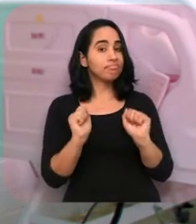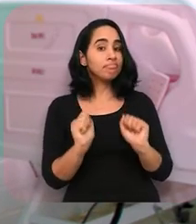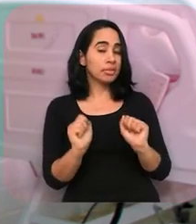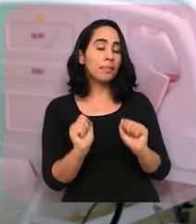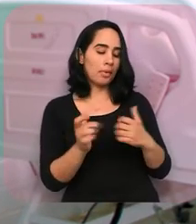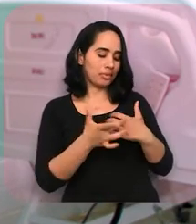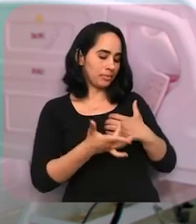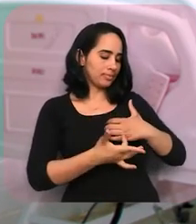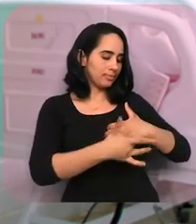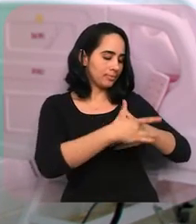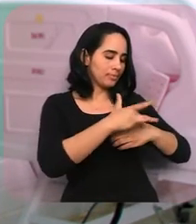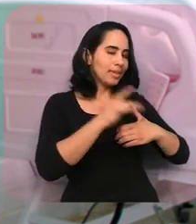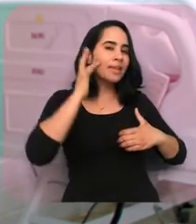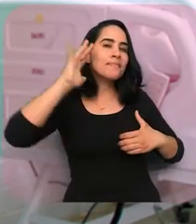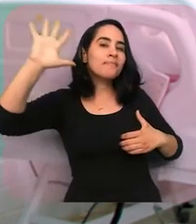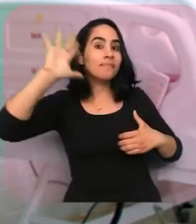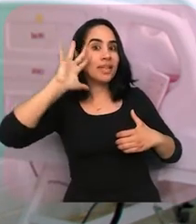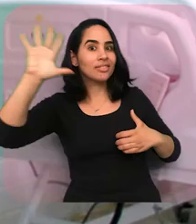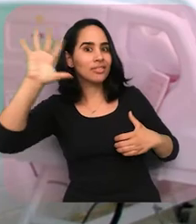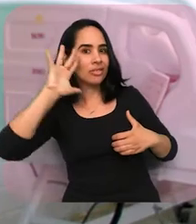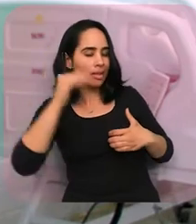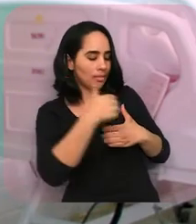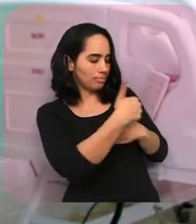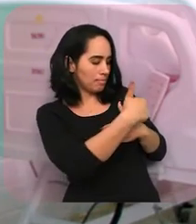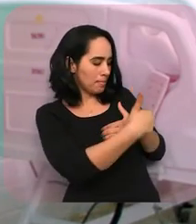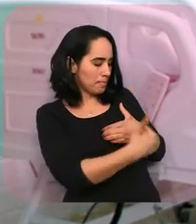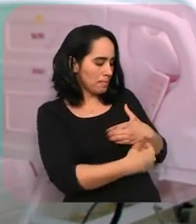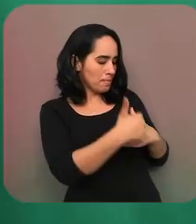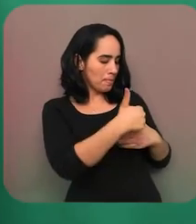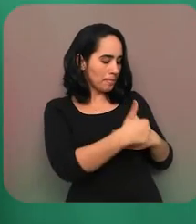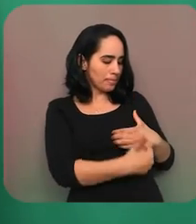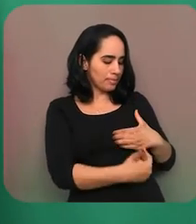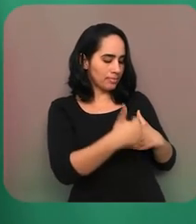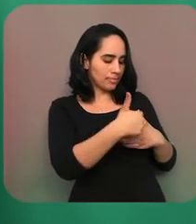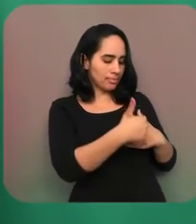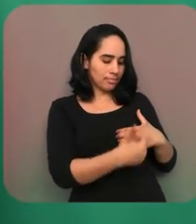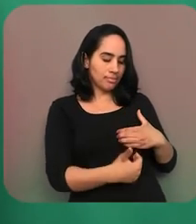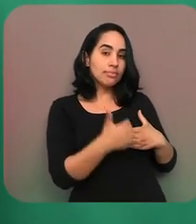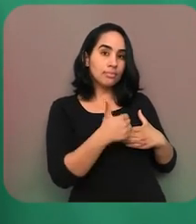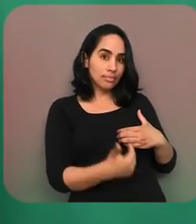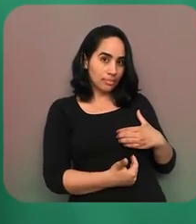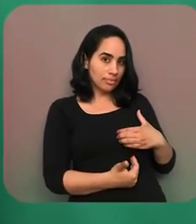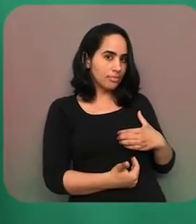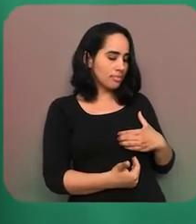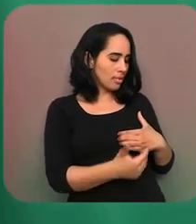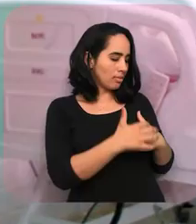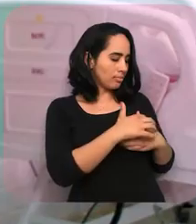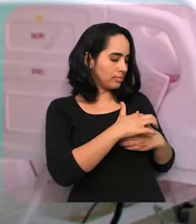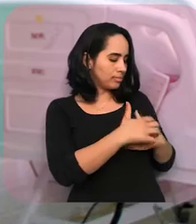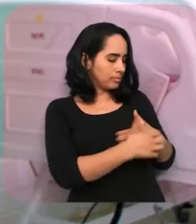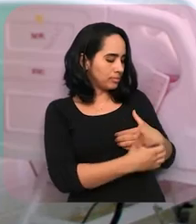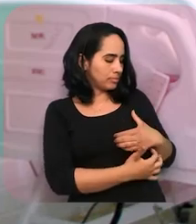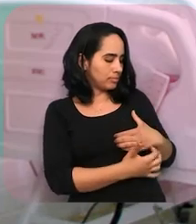outra forma que você pode realizar o autoexame das mamas é imaginariamente dividindo a sua mama em faixas.